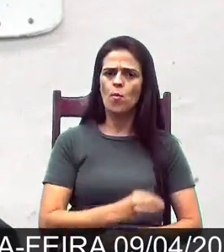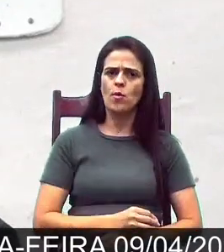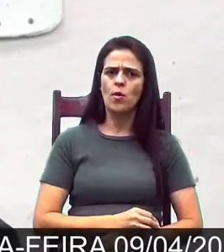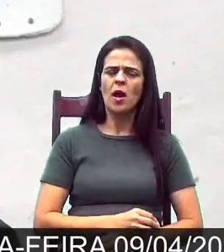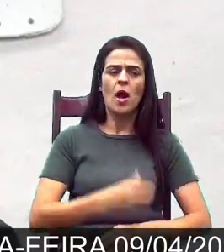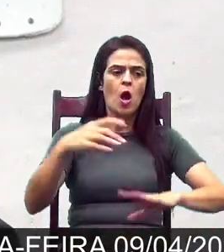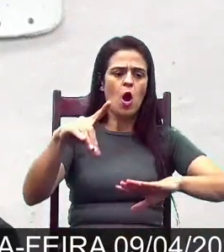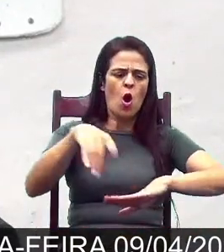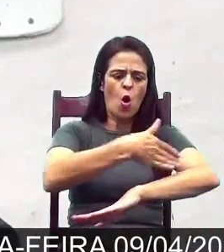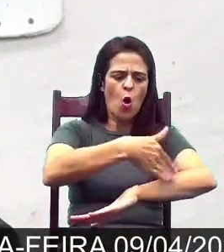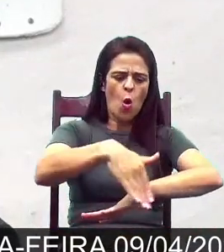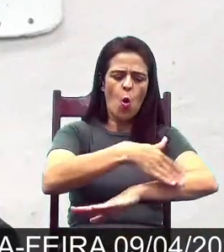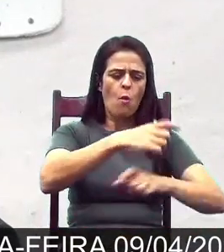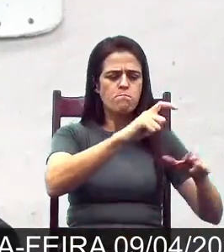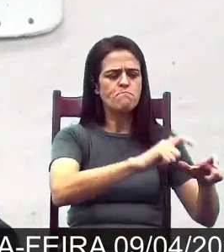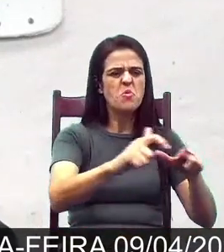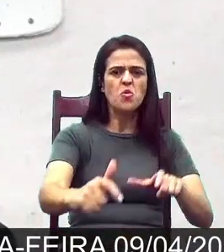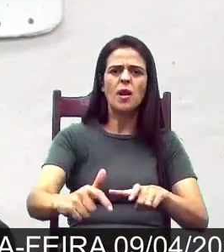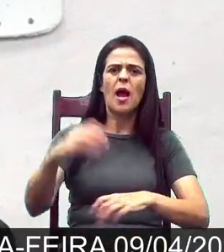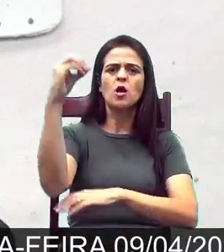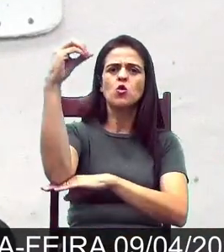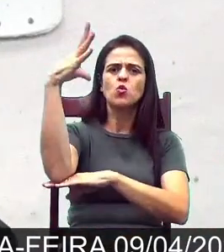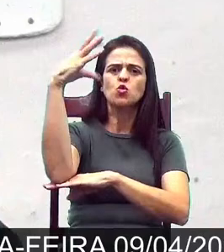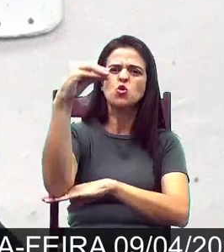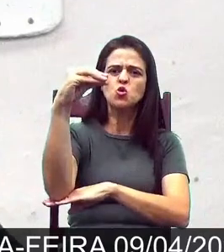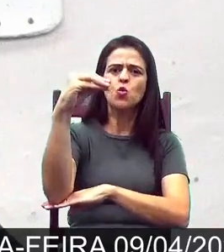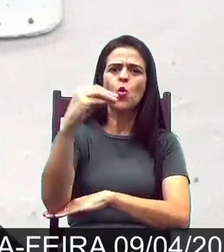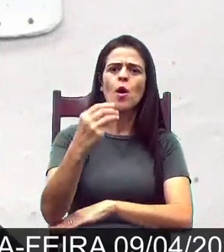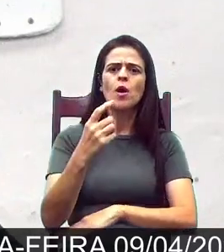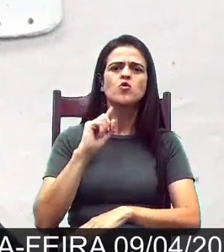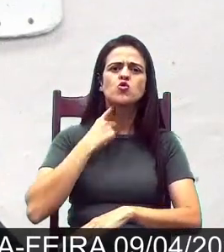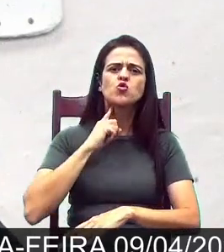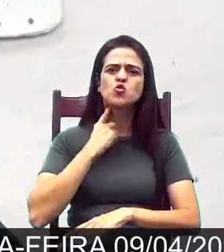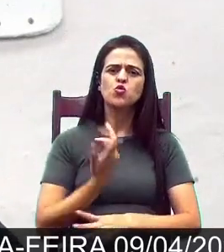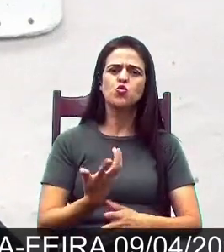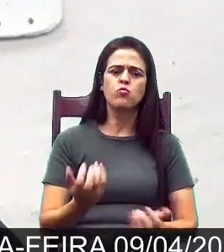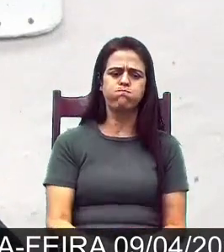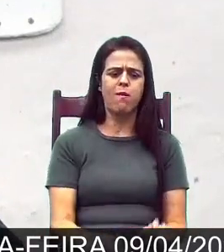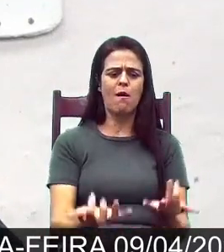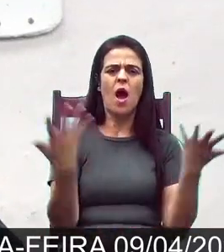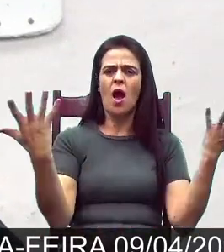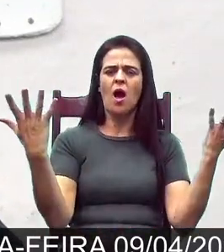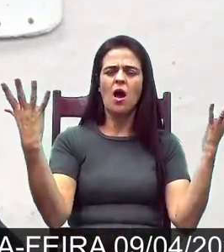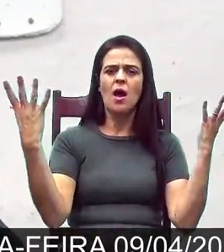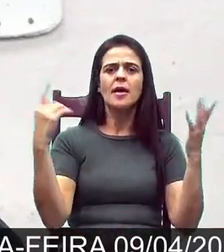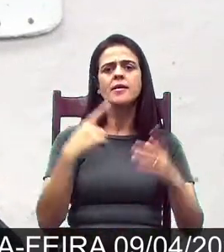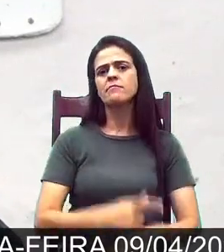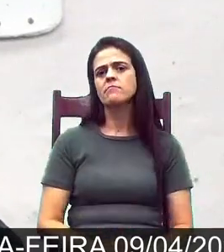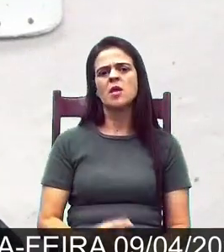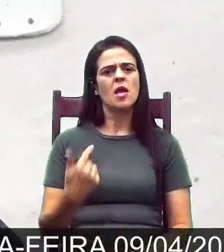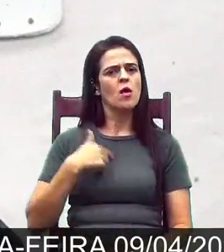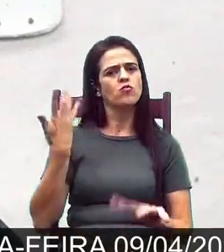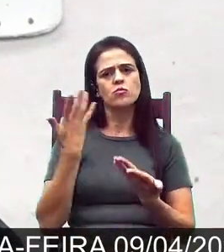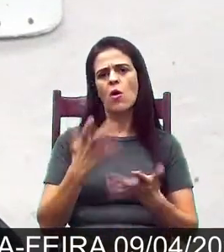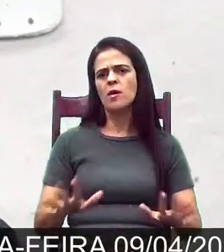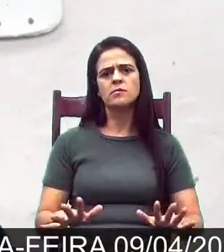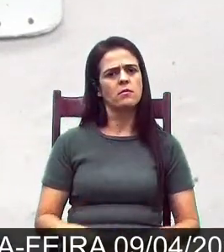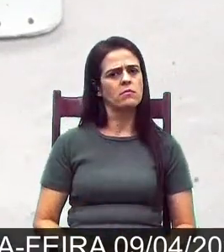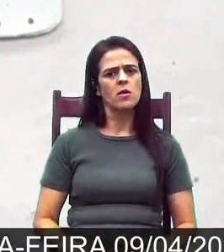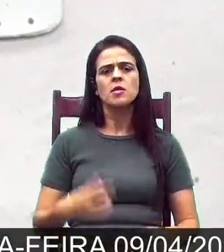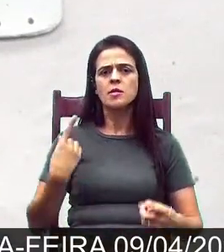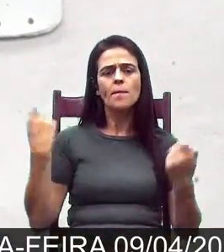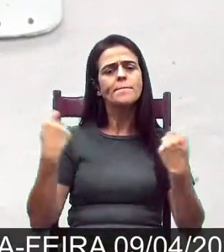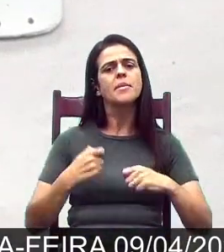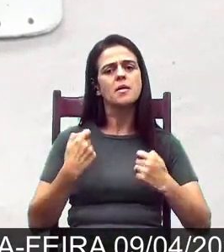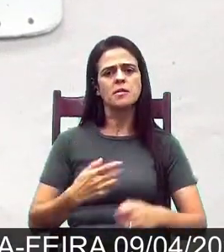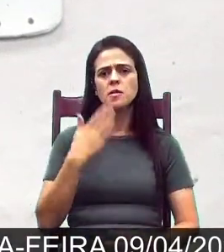Ruas esburacadas, no escuro e muito mato. Então, assim, para a realidade de Catalão, é inadmissível que isso aconteça.